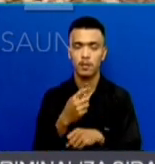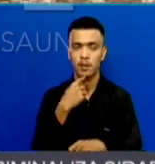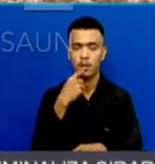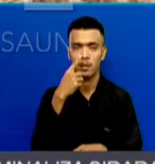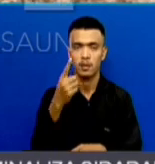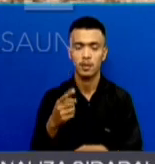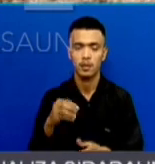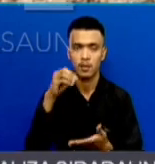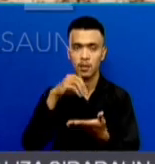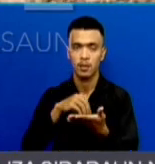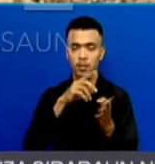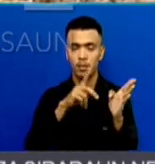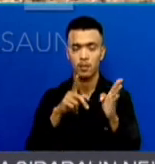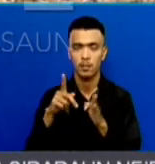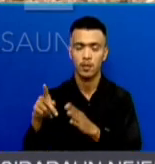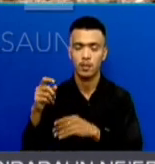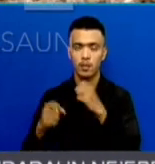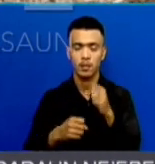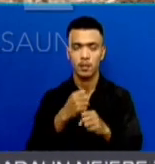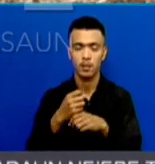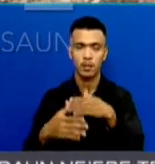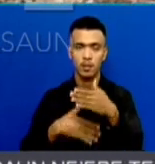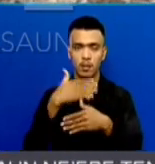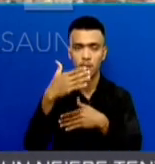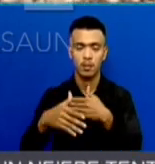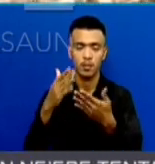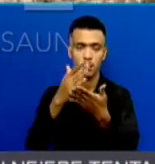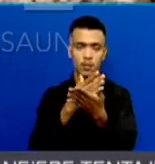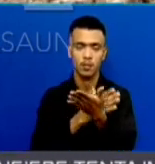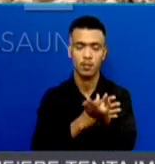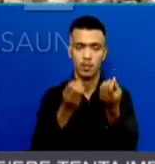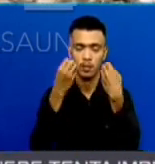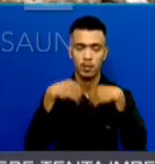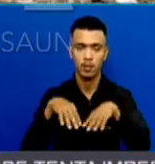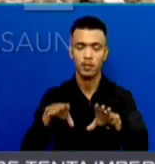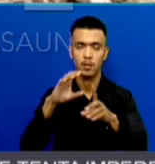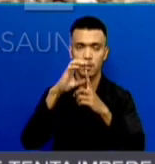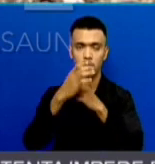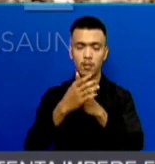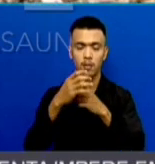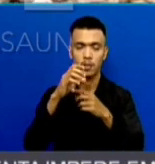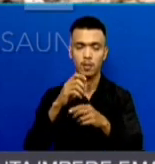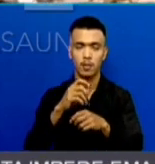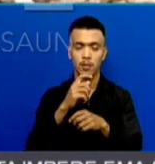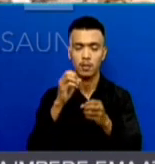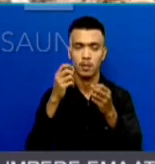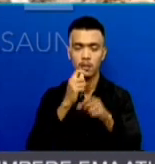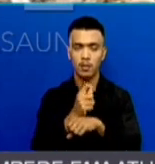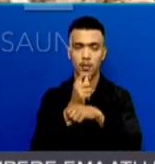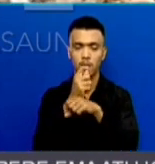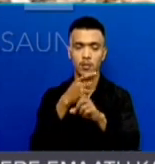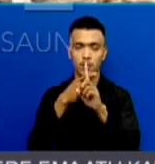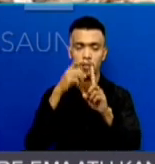satetem. Tawon ia plano tian oi na to promove marina atau ru di husi tarabando punya ideas sama